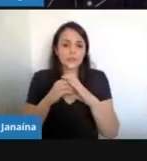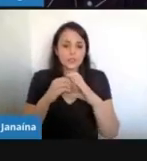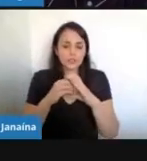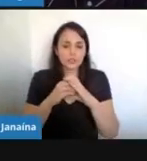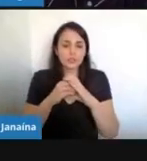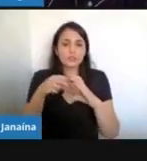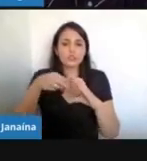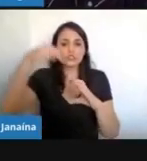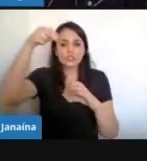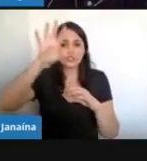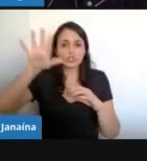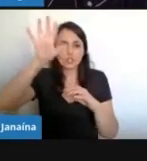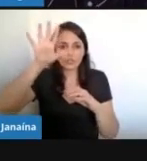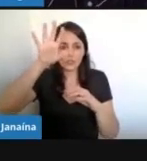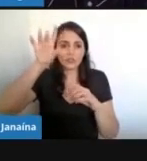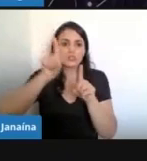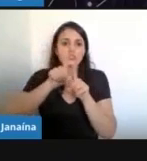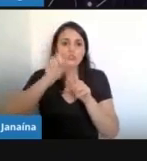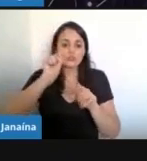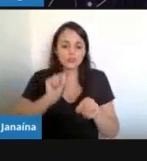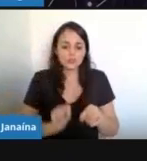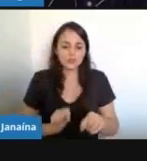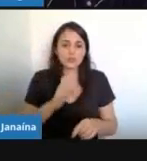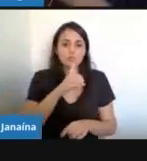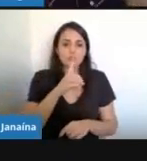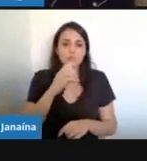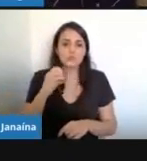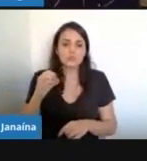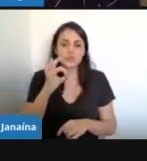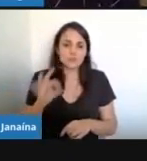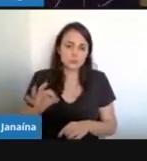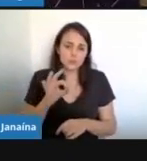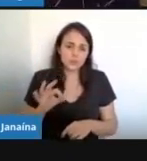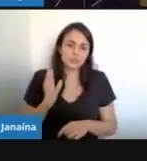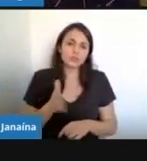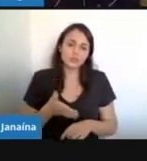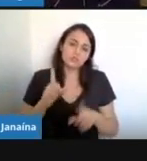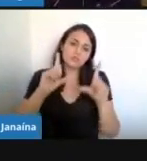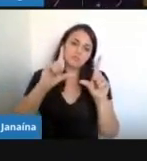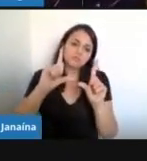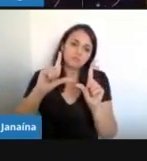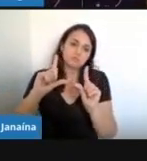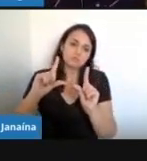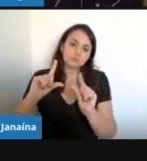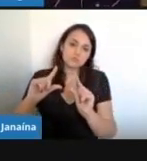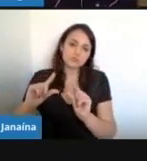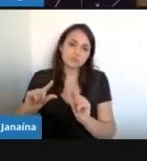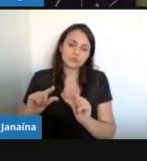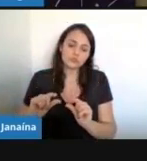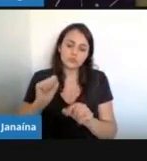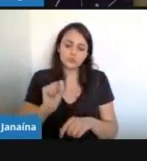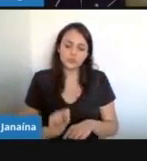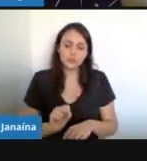na Nordeste e também na Sul, 100%. Já há uma diminuição aqui na região